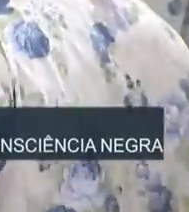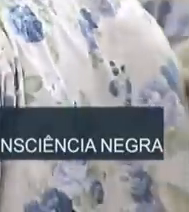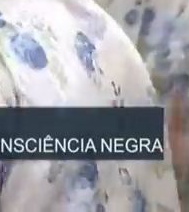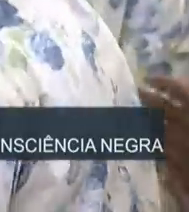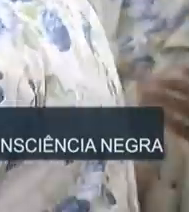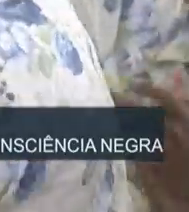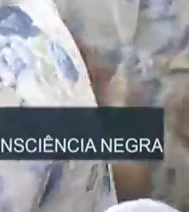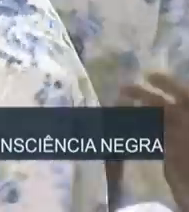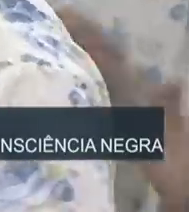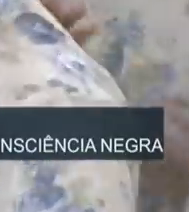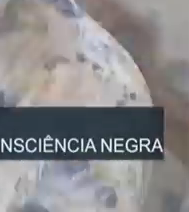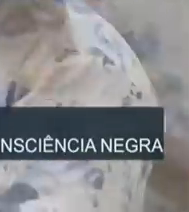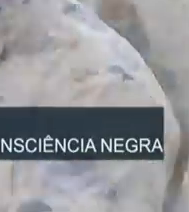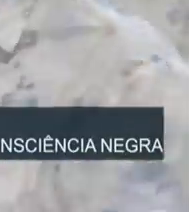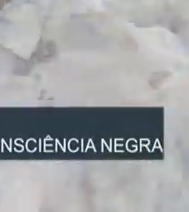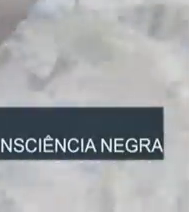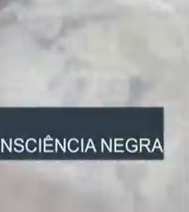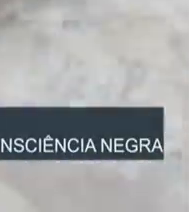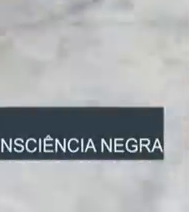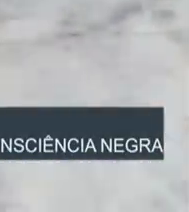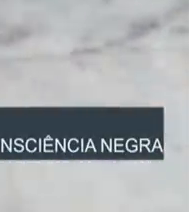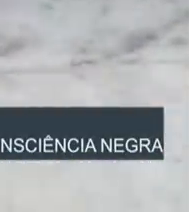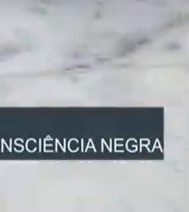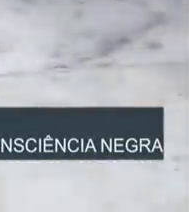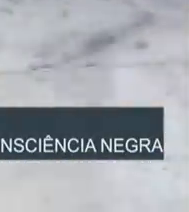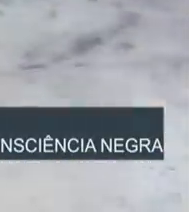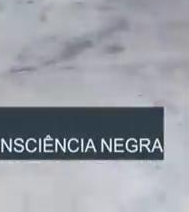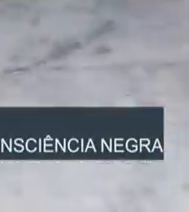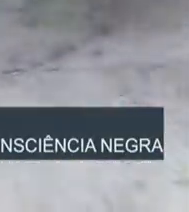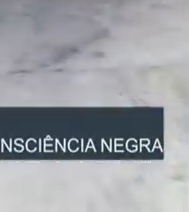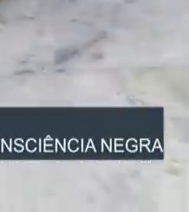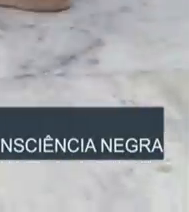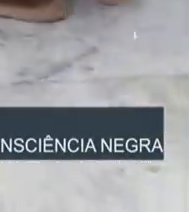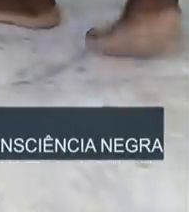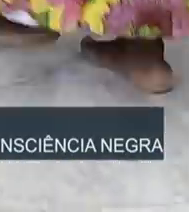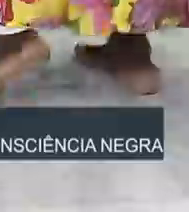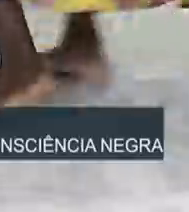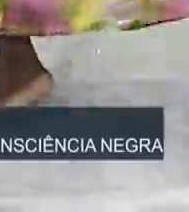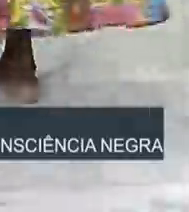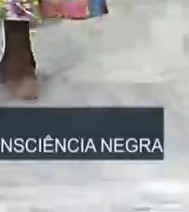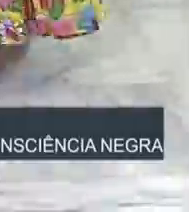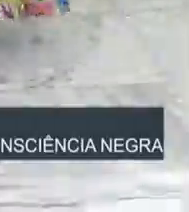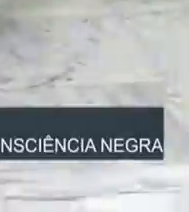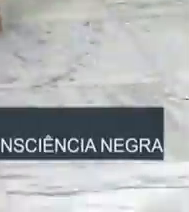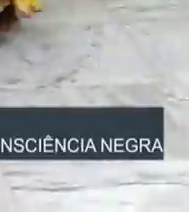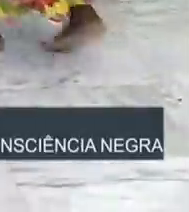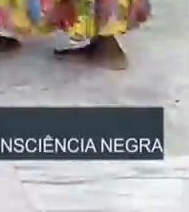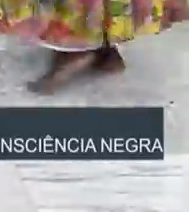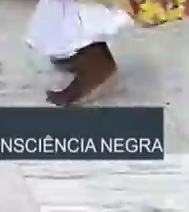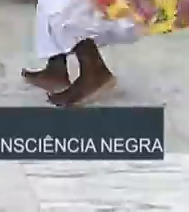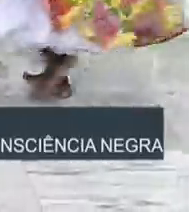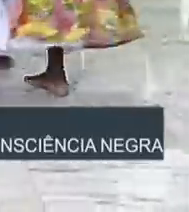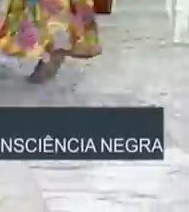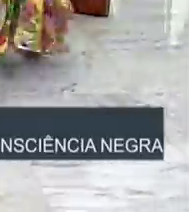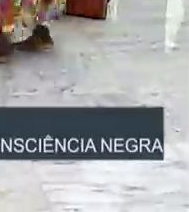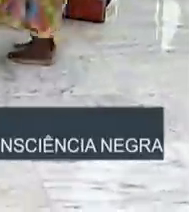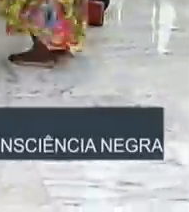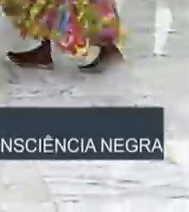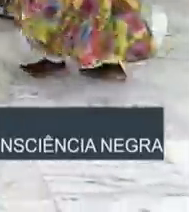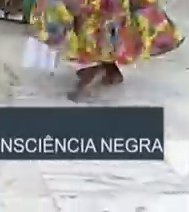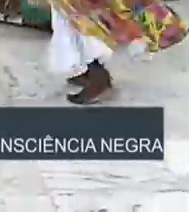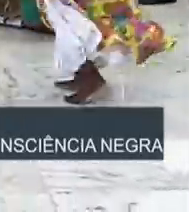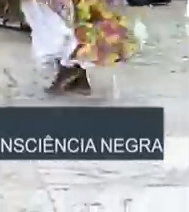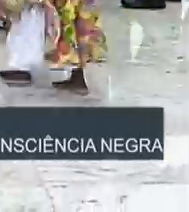Ladeira na ladeira na ladeira na ladeira na ladeira na